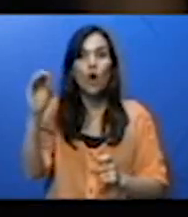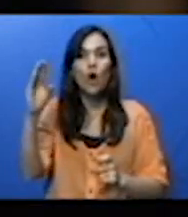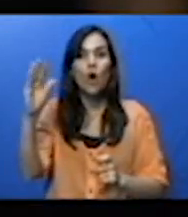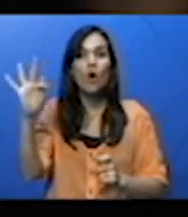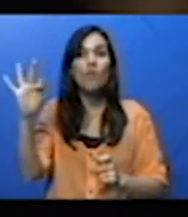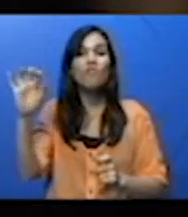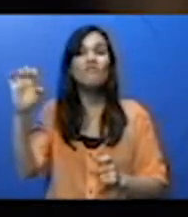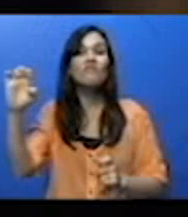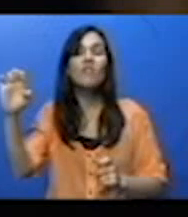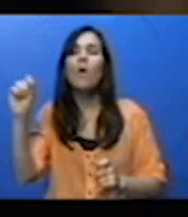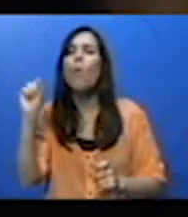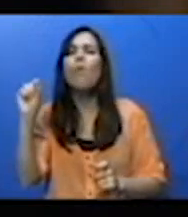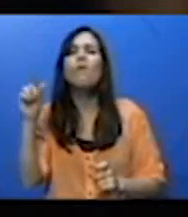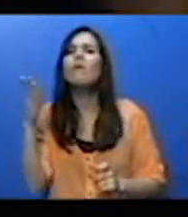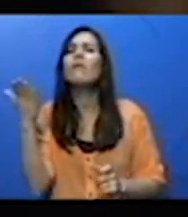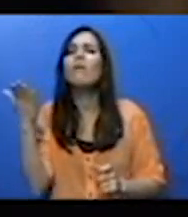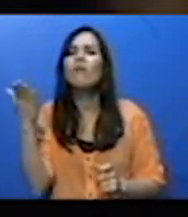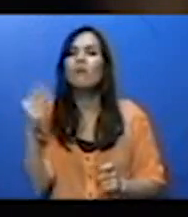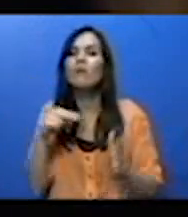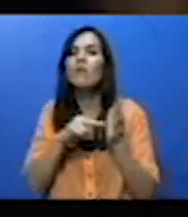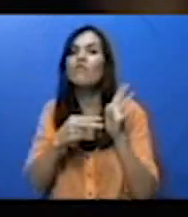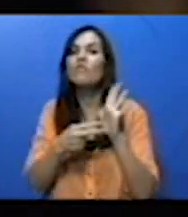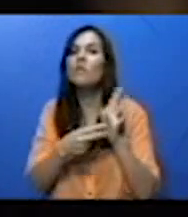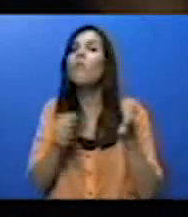material, no poeminha.